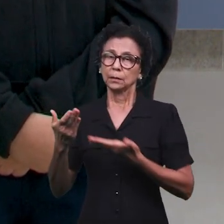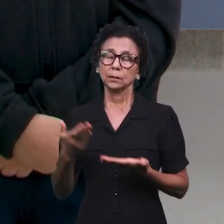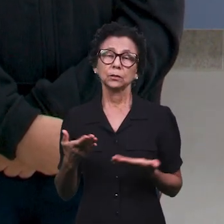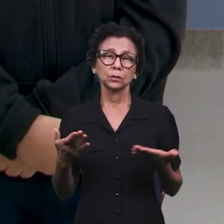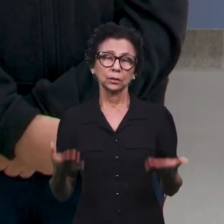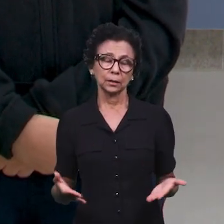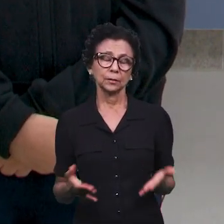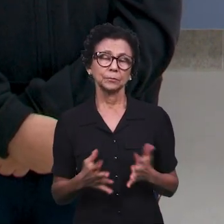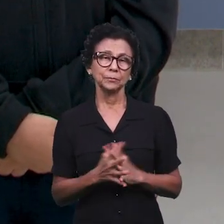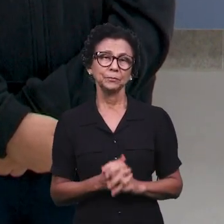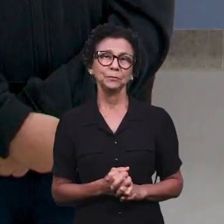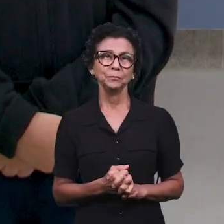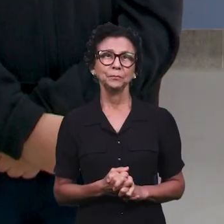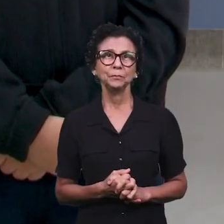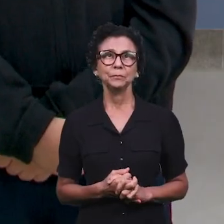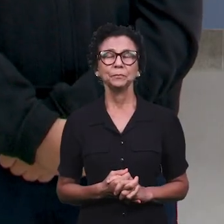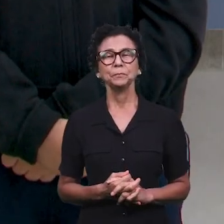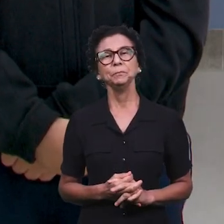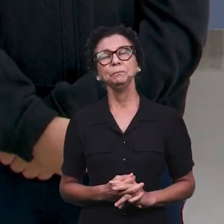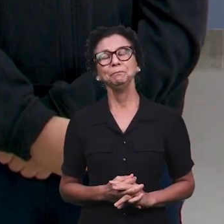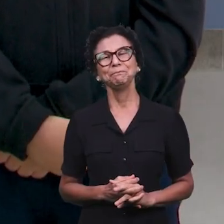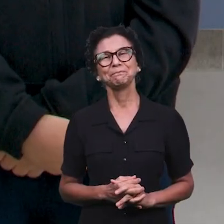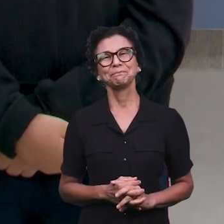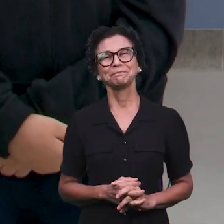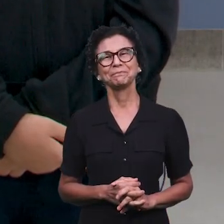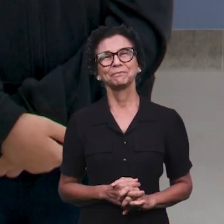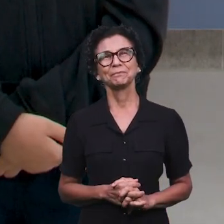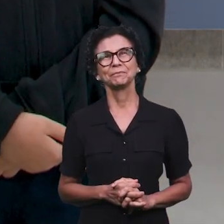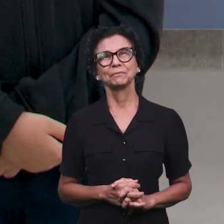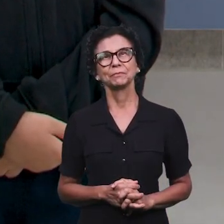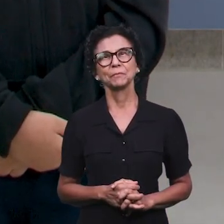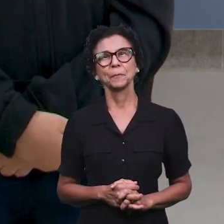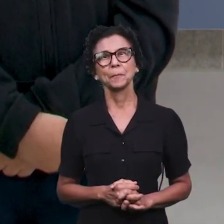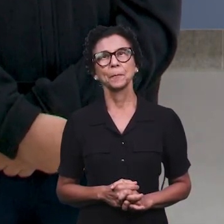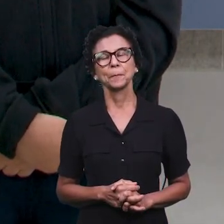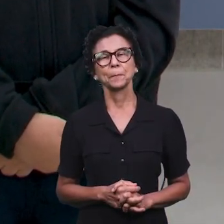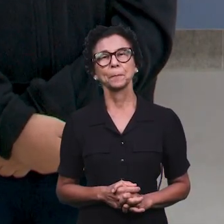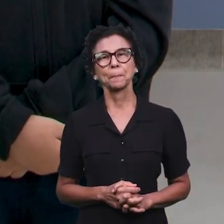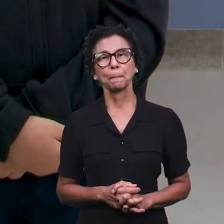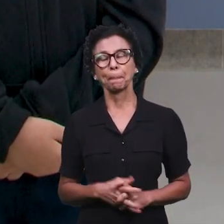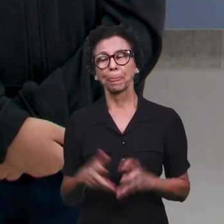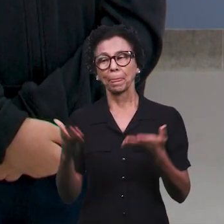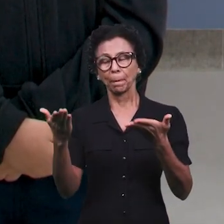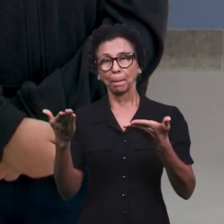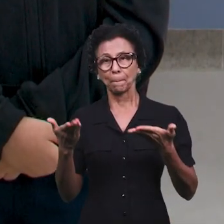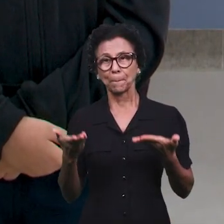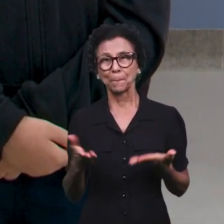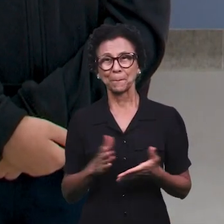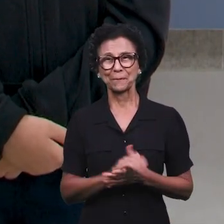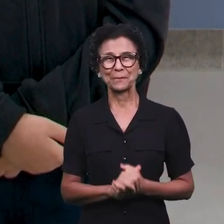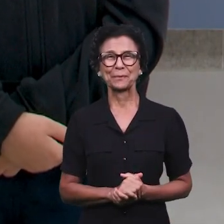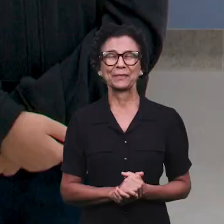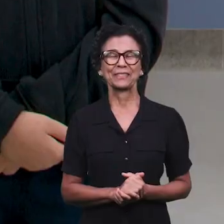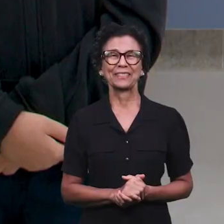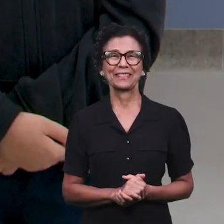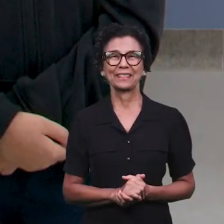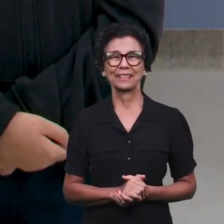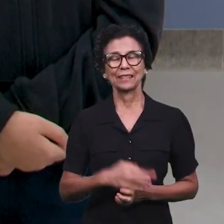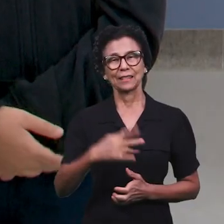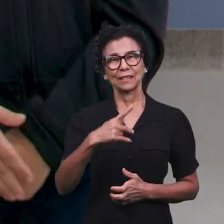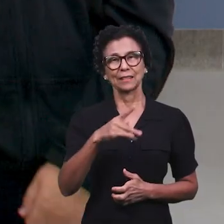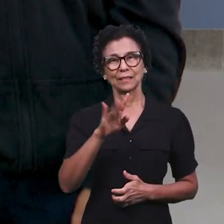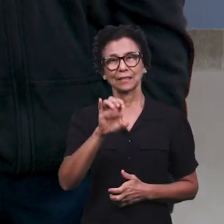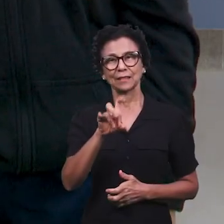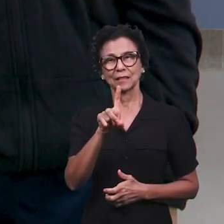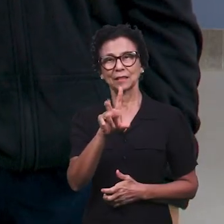vida e a fé para as coisas que são da eternidade do nosso Deus. E para nos ajudar nesse programa hoje, eu estou contando aqui com a participação do